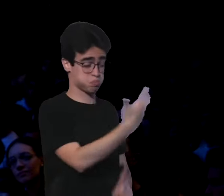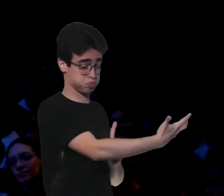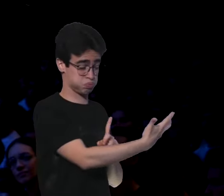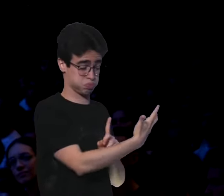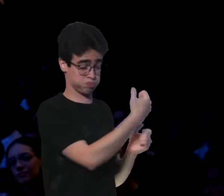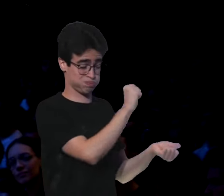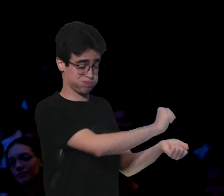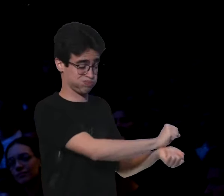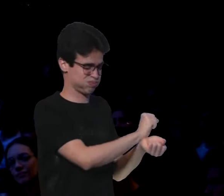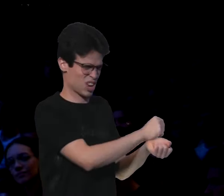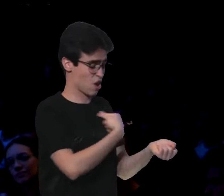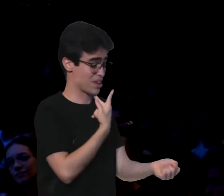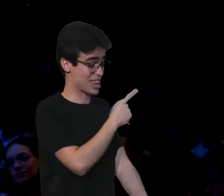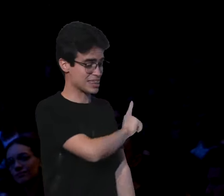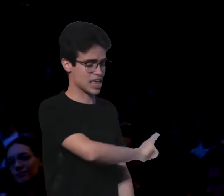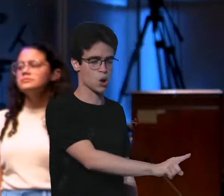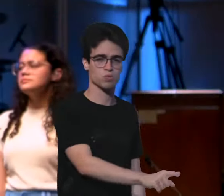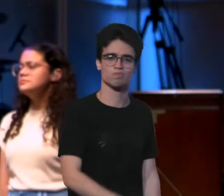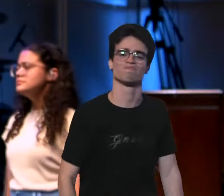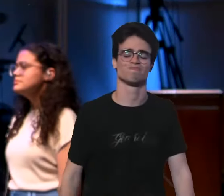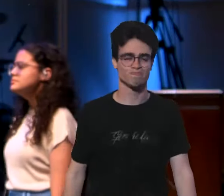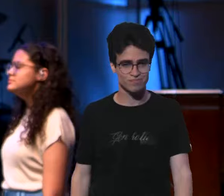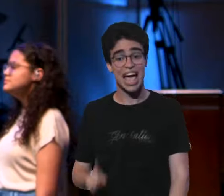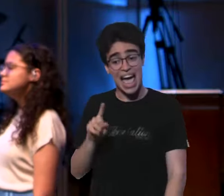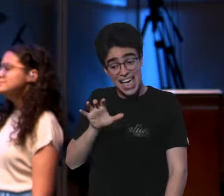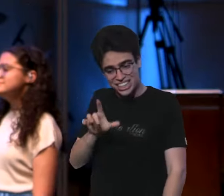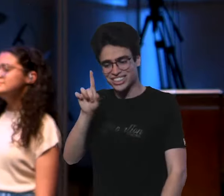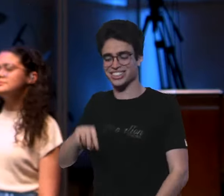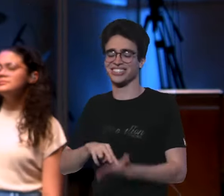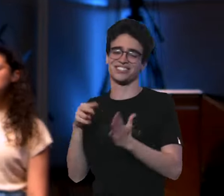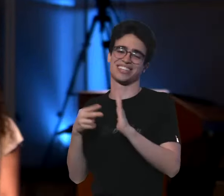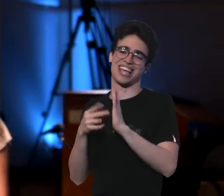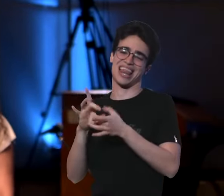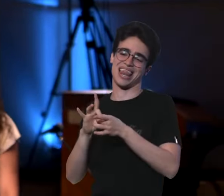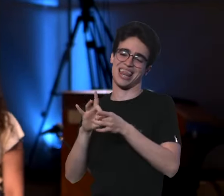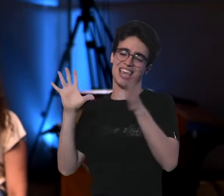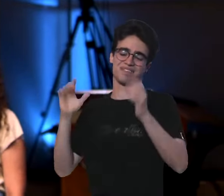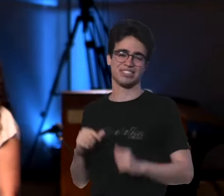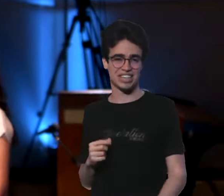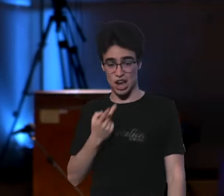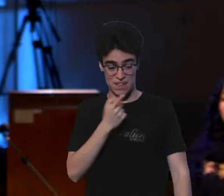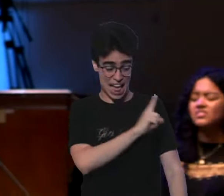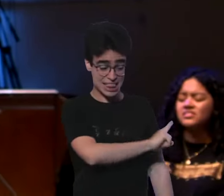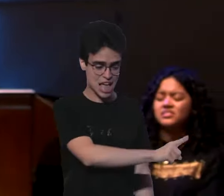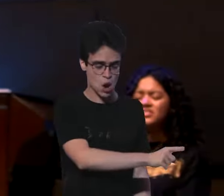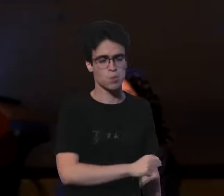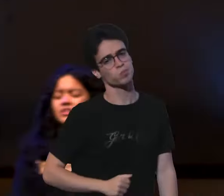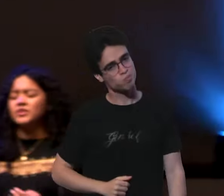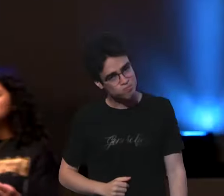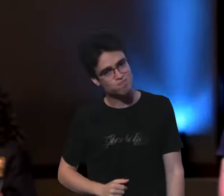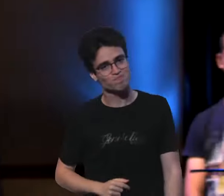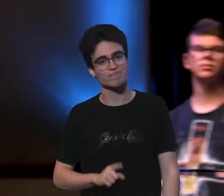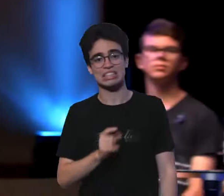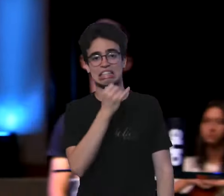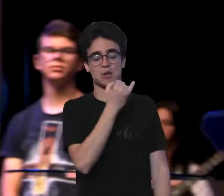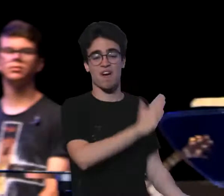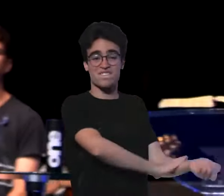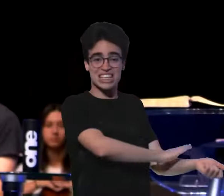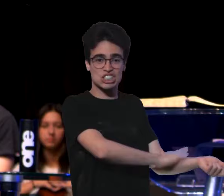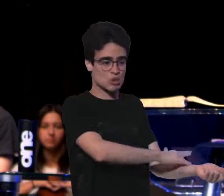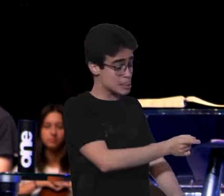me escraviza. Isso é liberdade. Liberdade é conseguir dizer não. Liberdade é conseguir dizer não para os